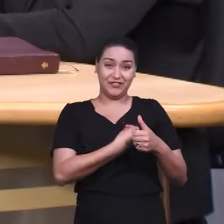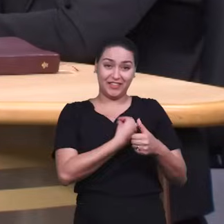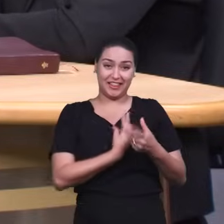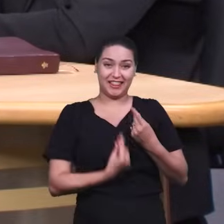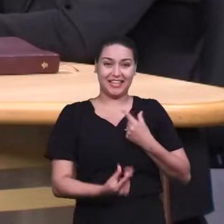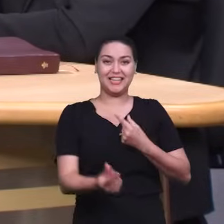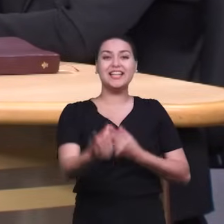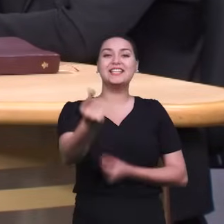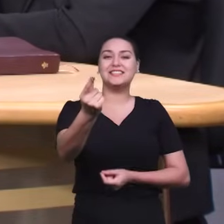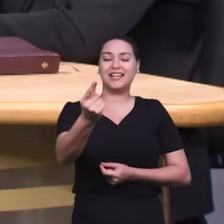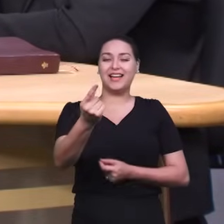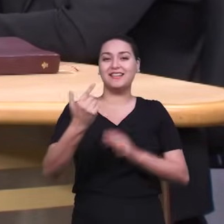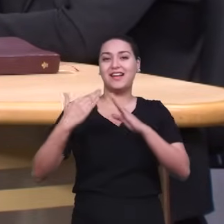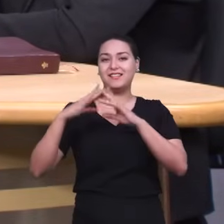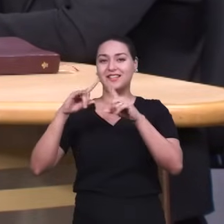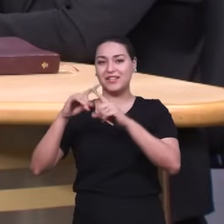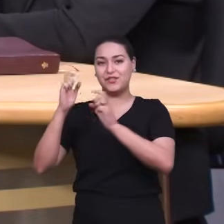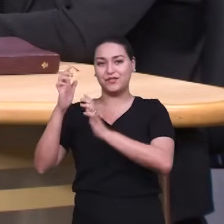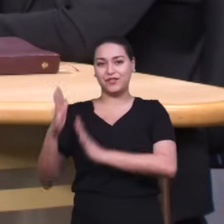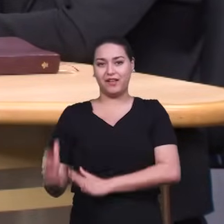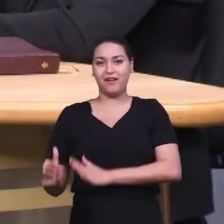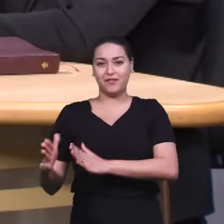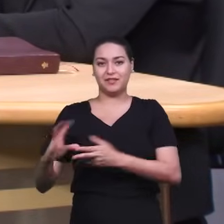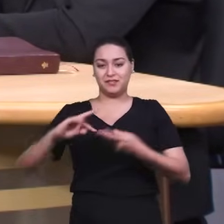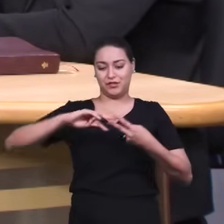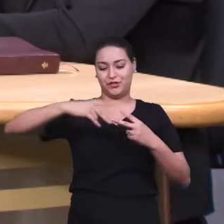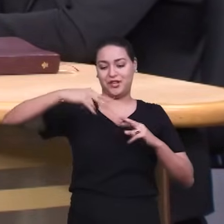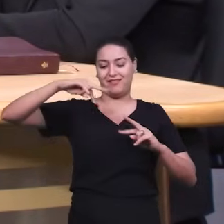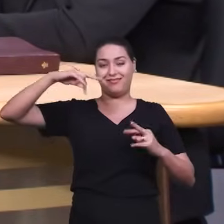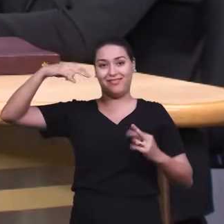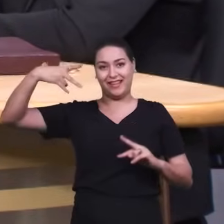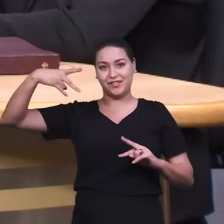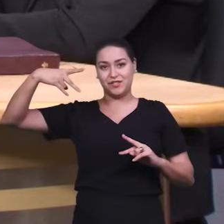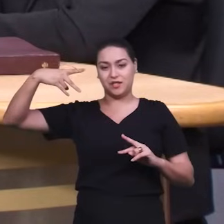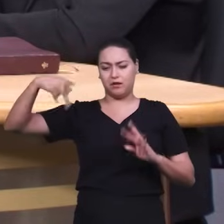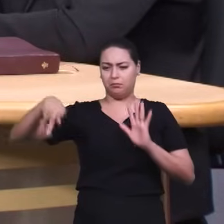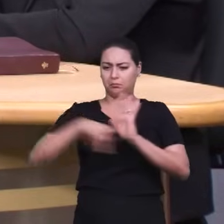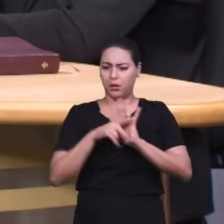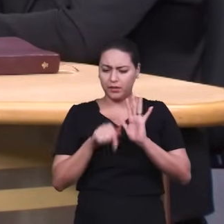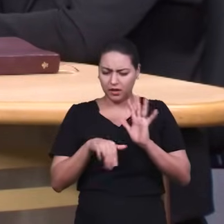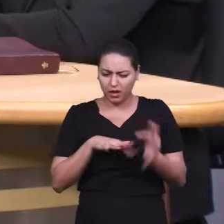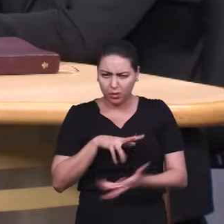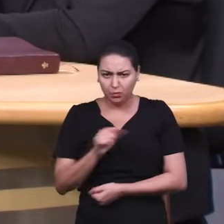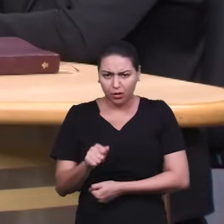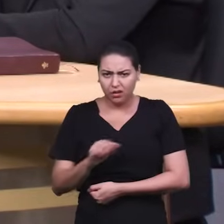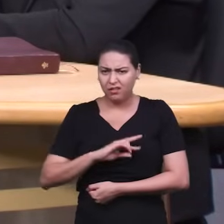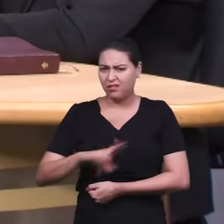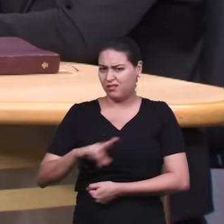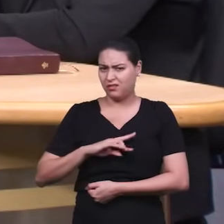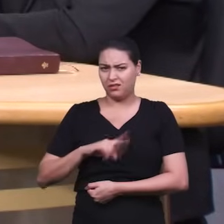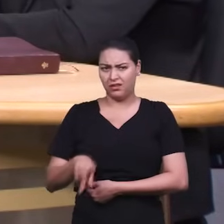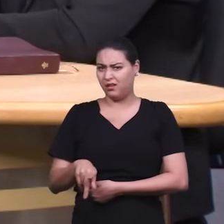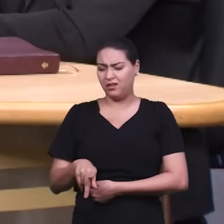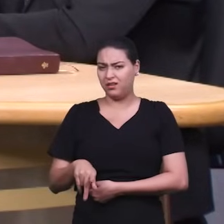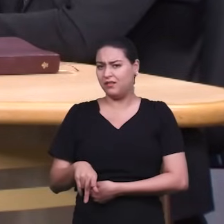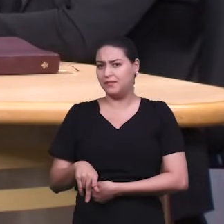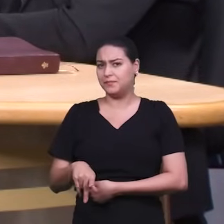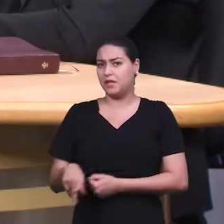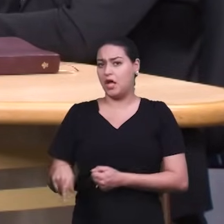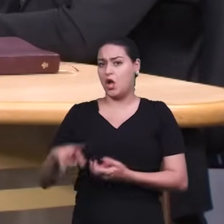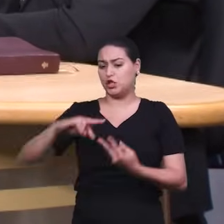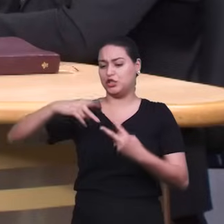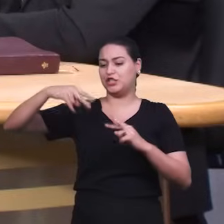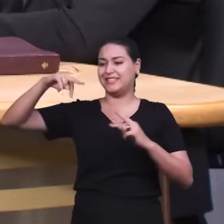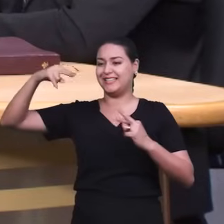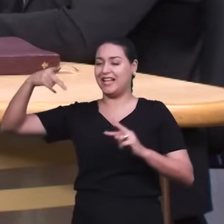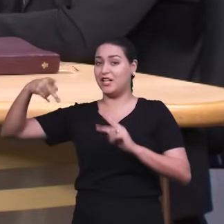transmissão de uma genética que não é terrena. Verdade. Que ela não morre, que ela é uma genética eterna, que faz com que o homem mortal,